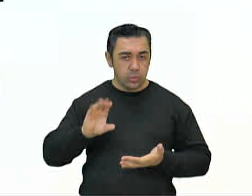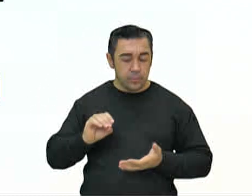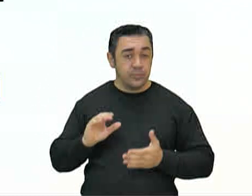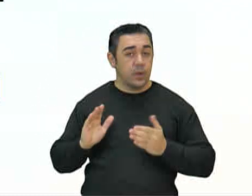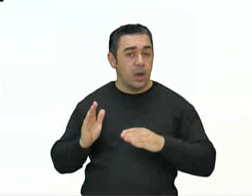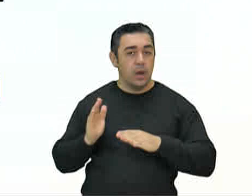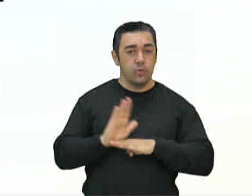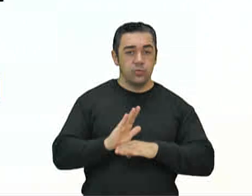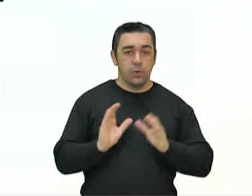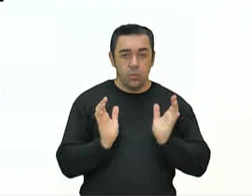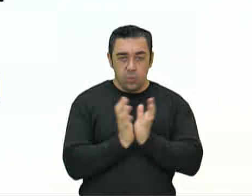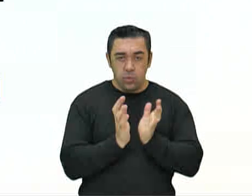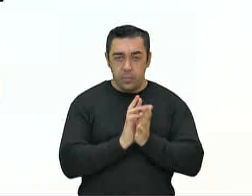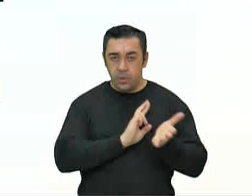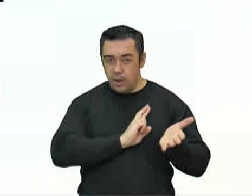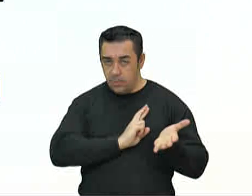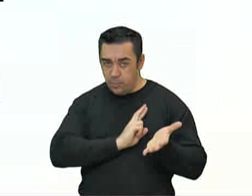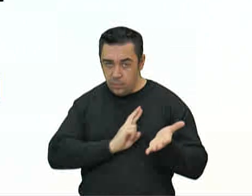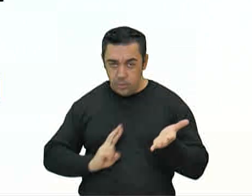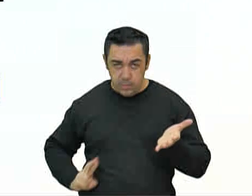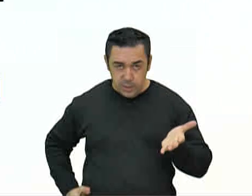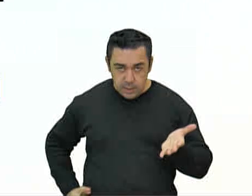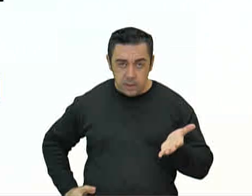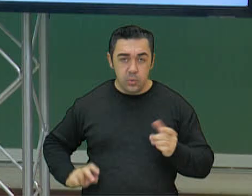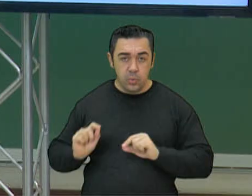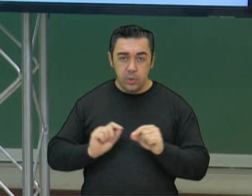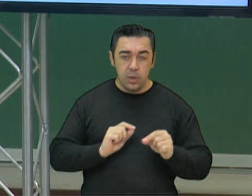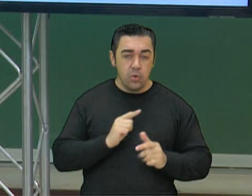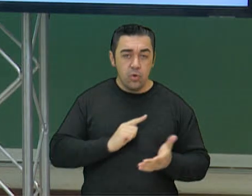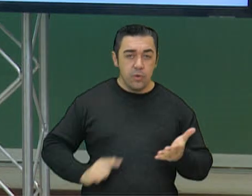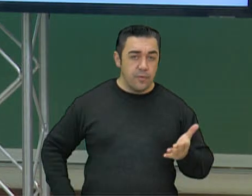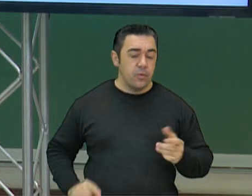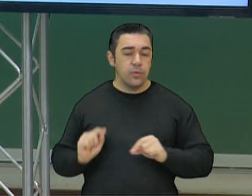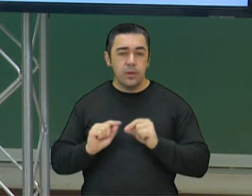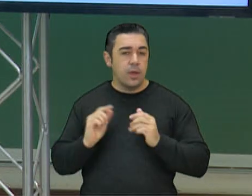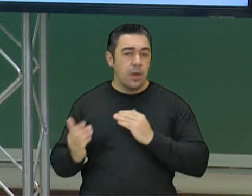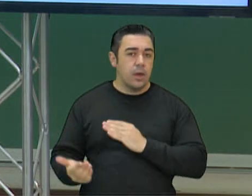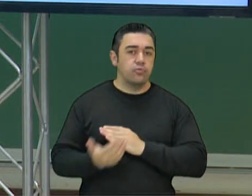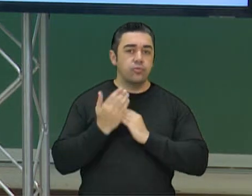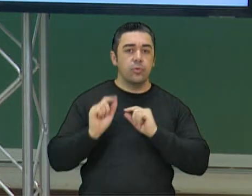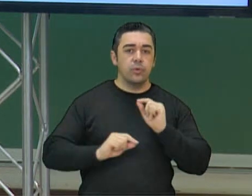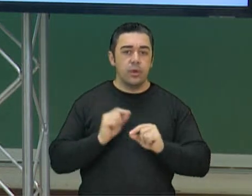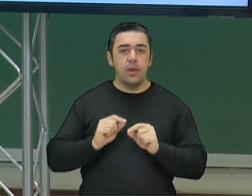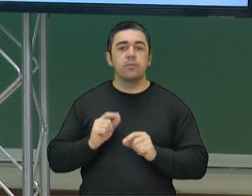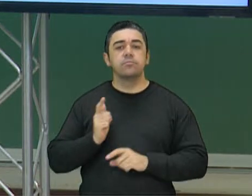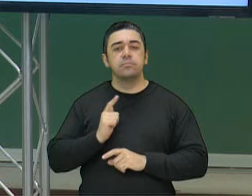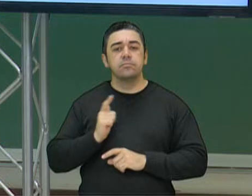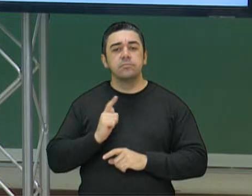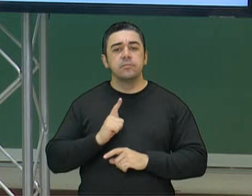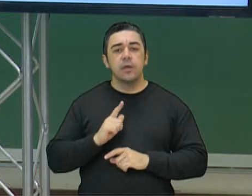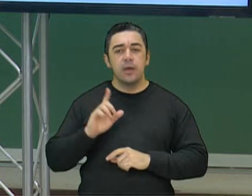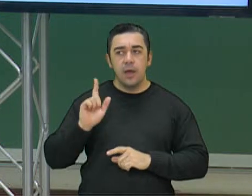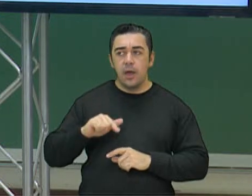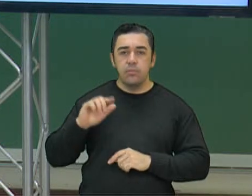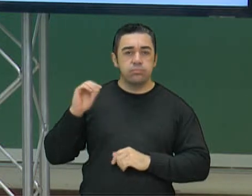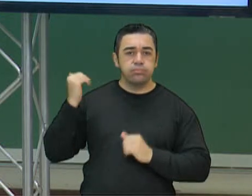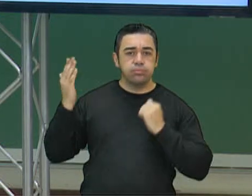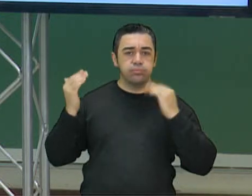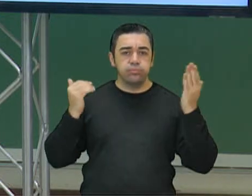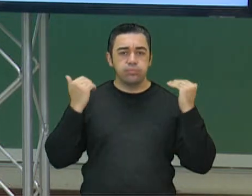dos republicanos da Frente Popular, o governo eleito, entrou em ação as Brigadas